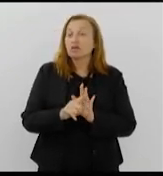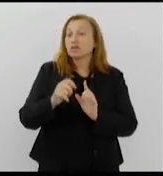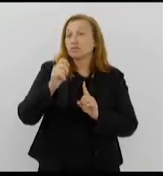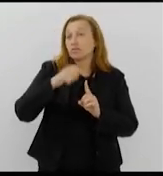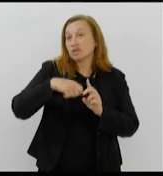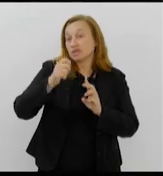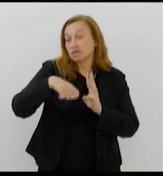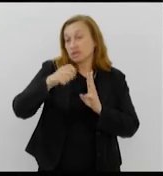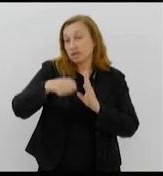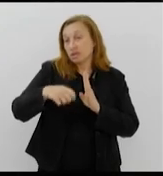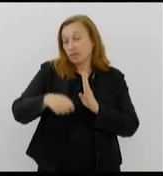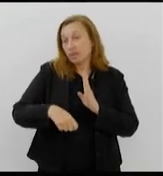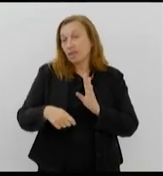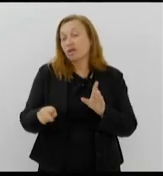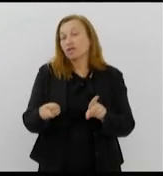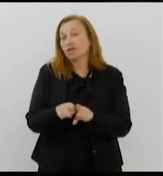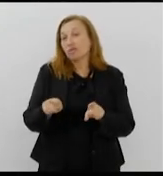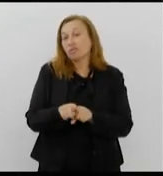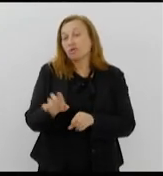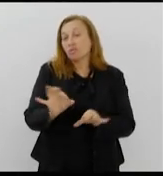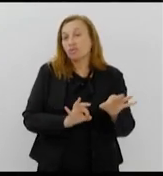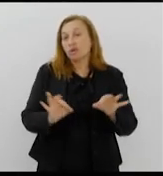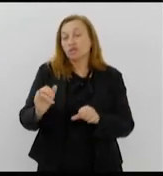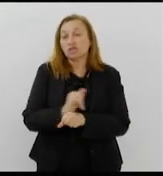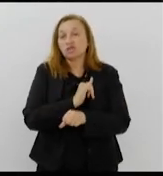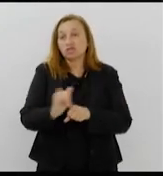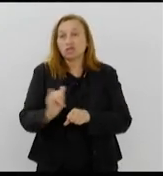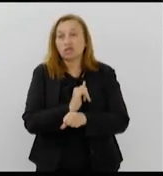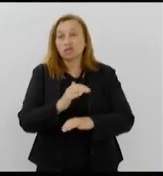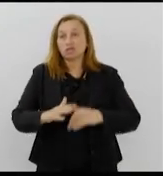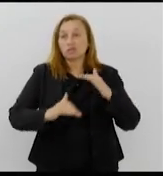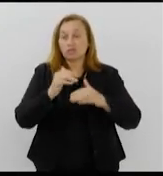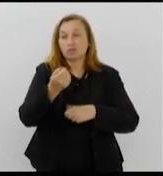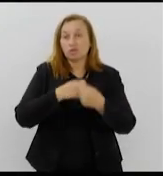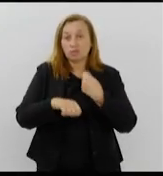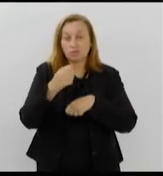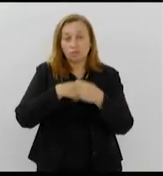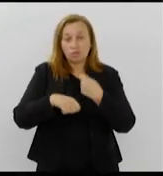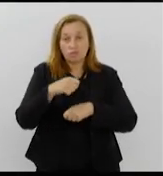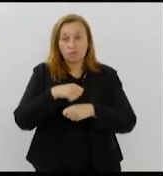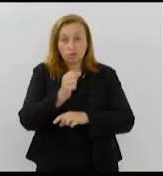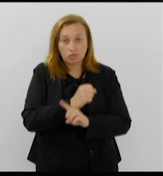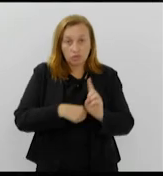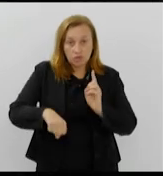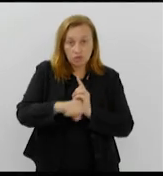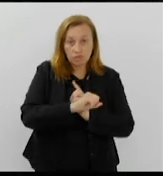e também o plano estratégico de desenvolvimento econômico e social.